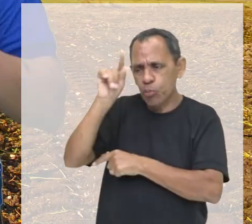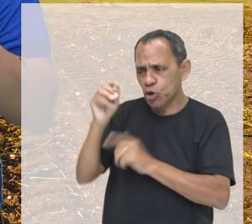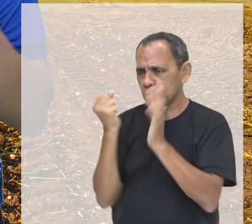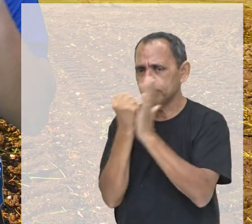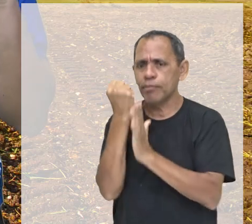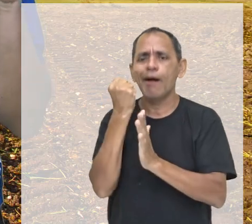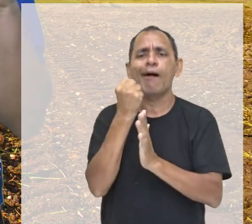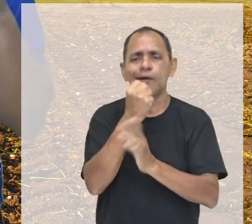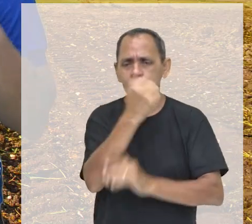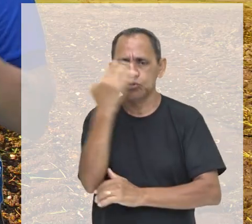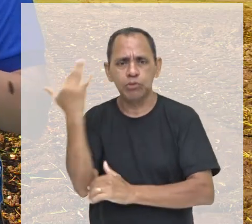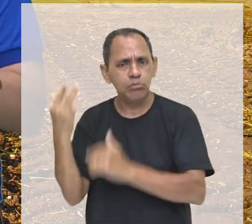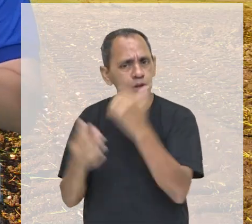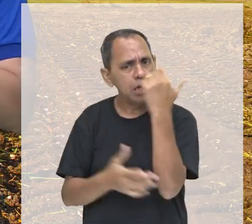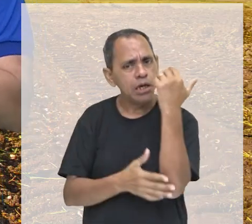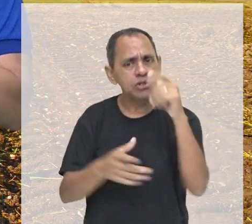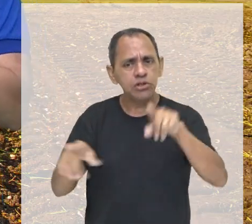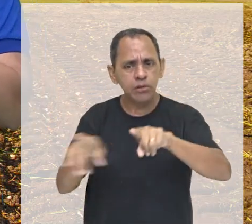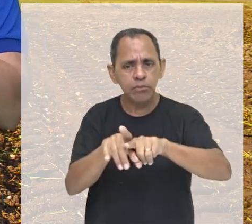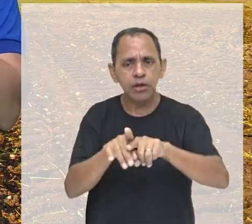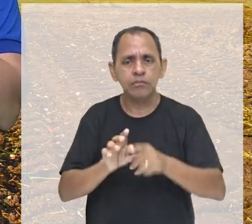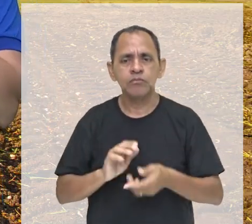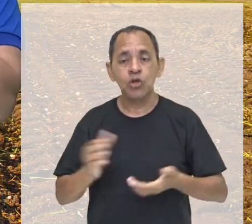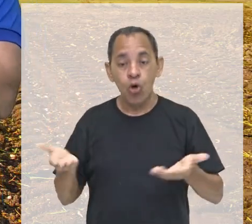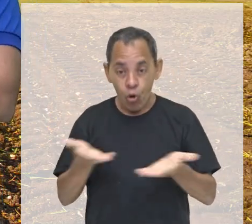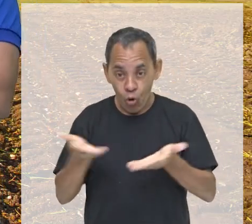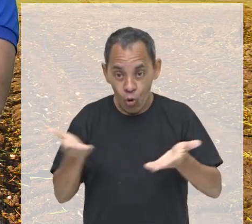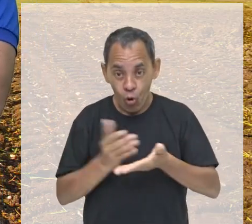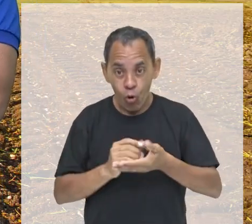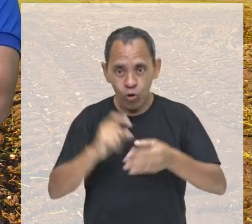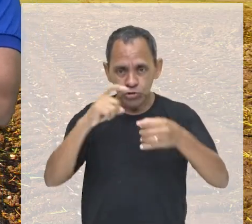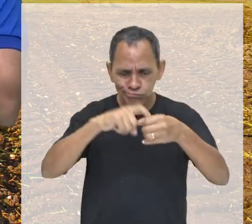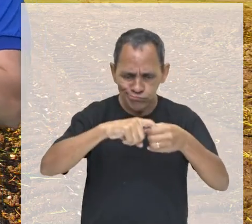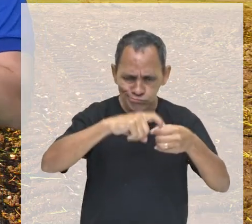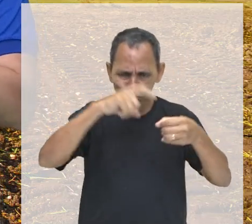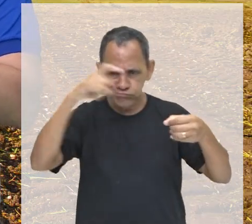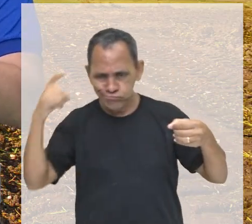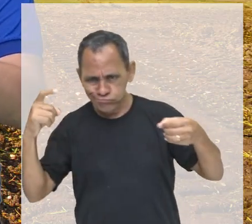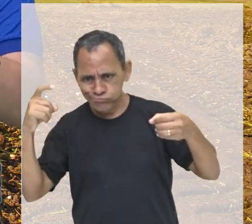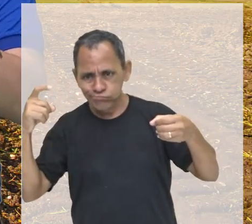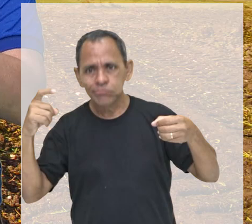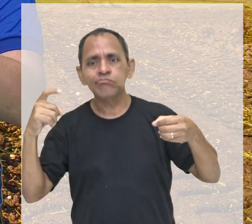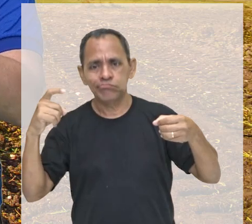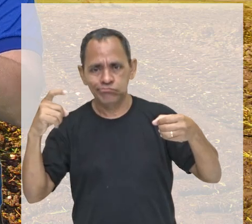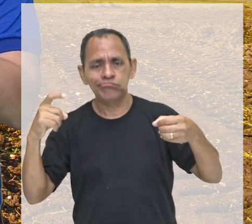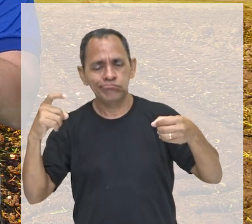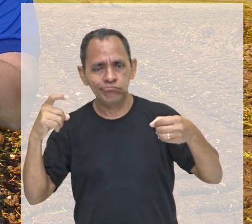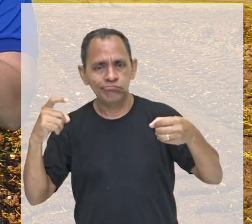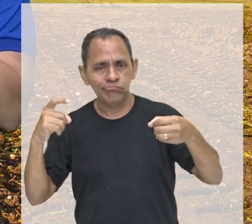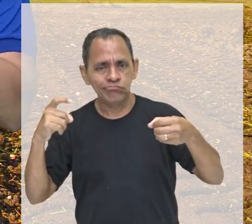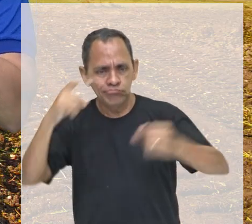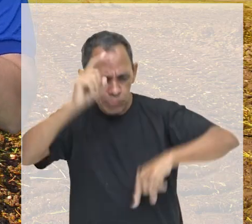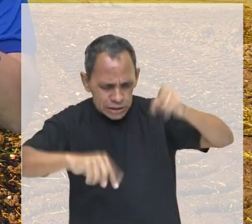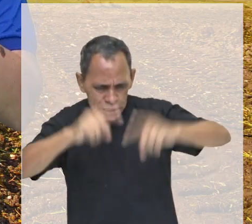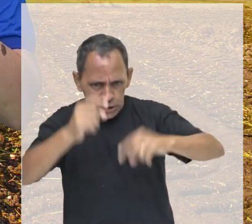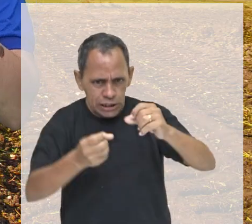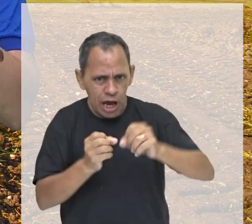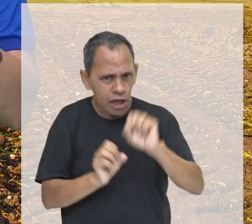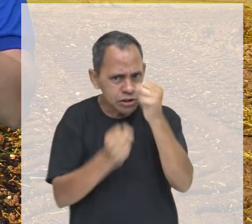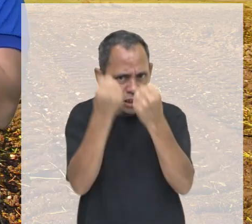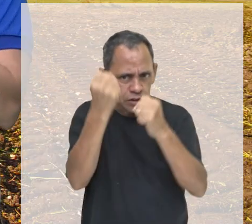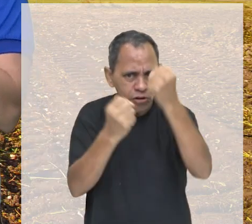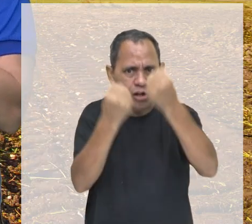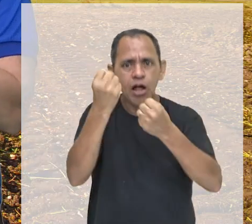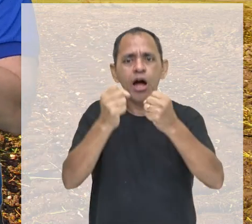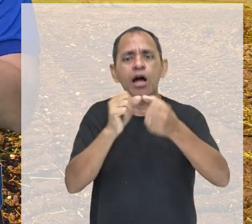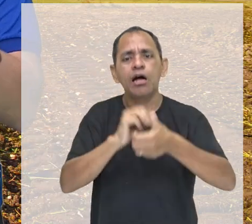ambiental. Então, hoje em dia, a gente está saindo daquele processo de produtos industrializados, né, como falam,